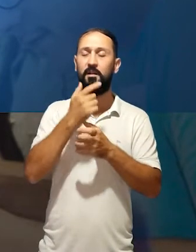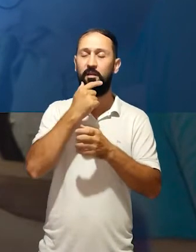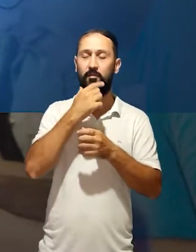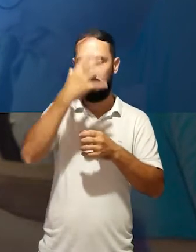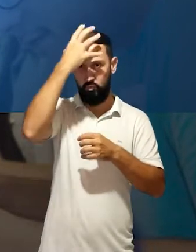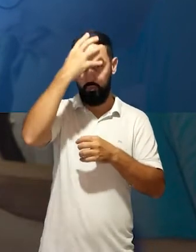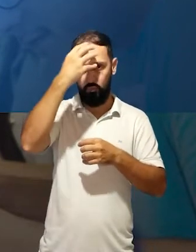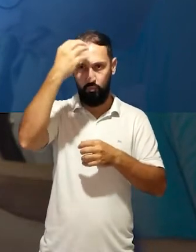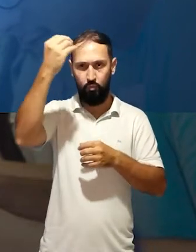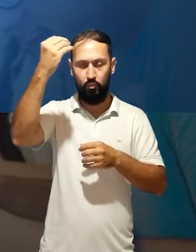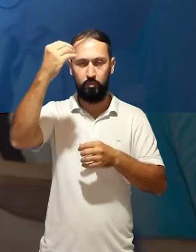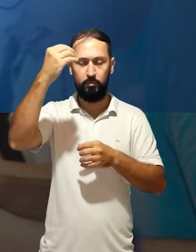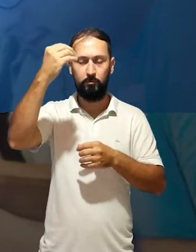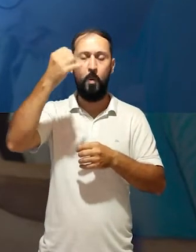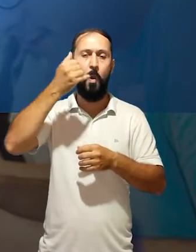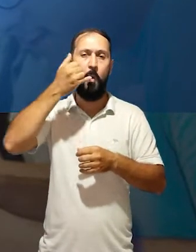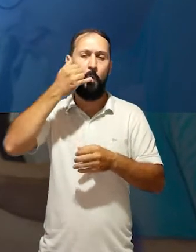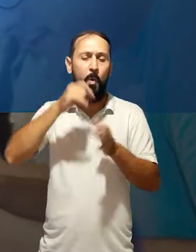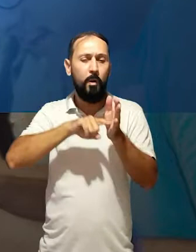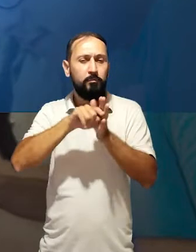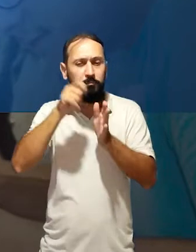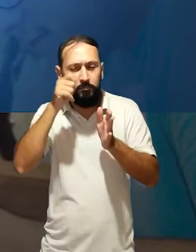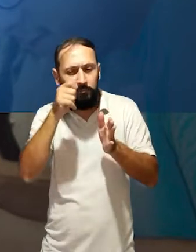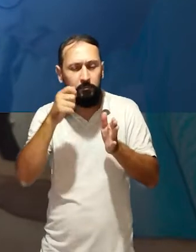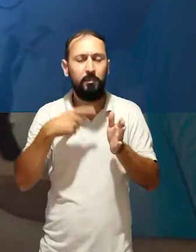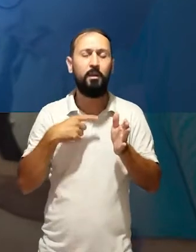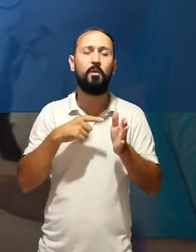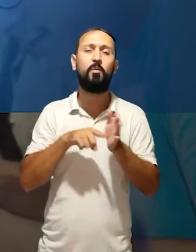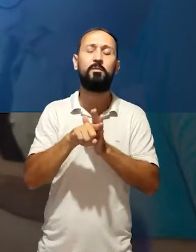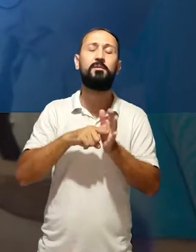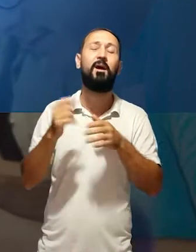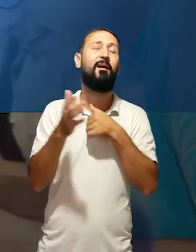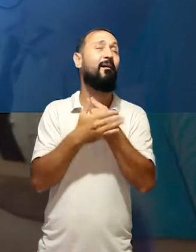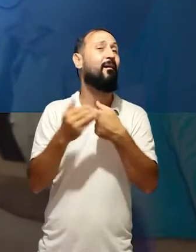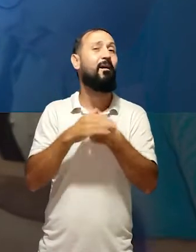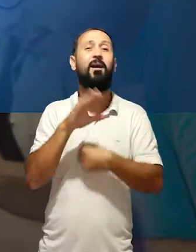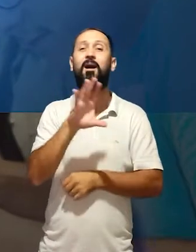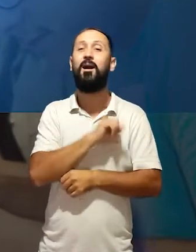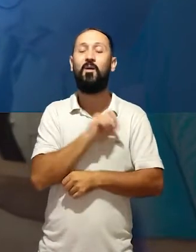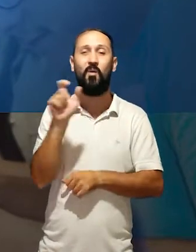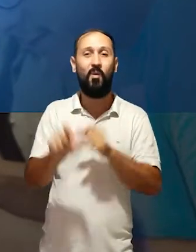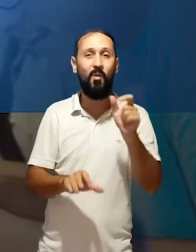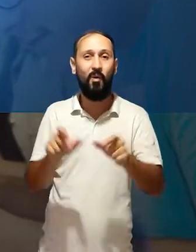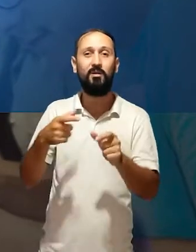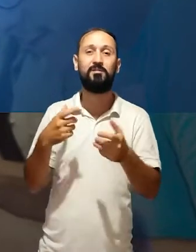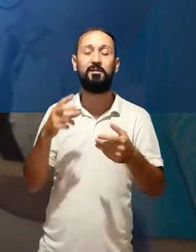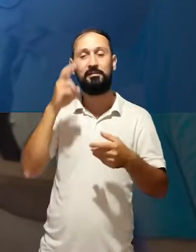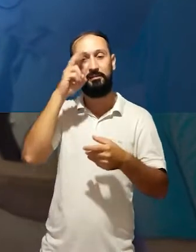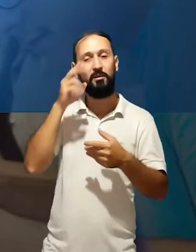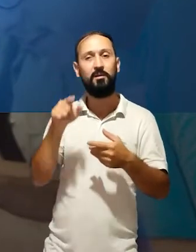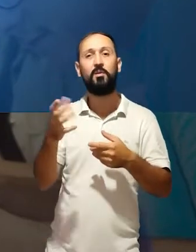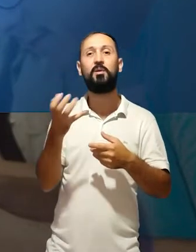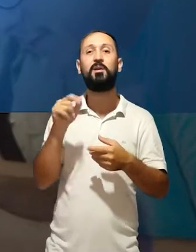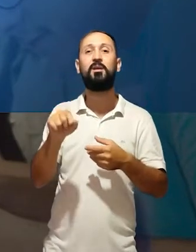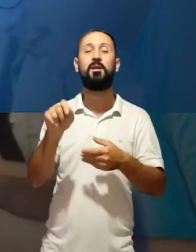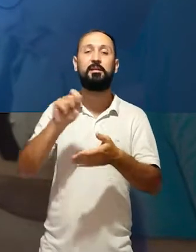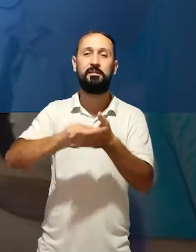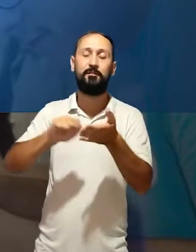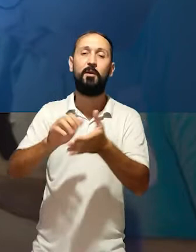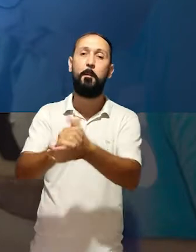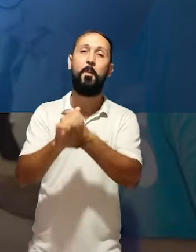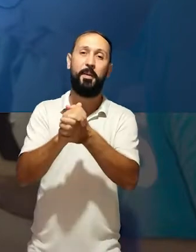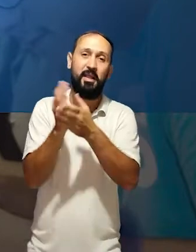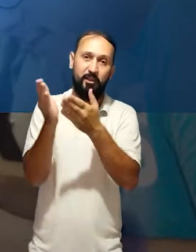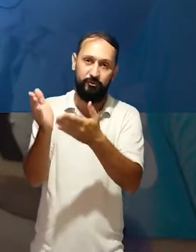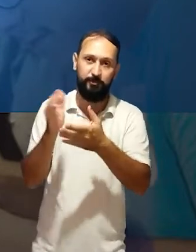o Sherlock Holmes, que é um personagem por quem eu também tenho um carinho muito grande, gosto muito, aprecio, e quis escrever